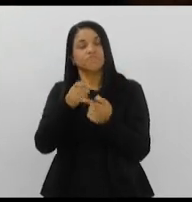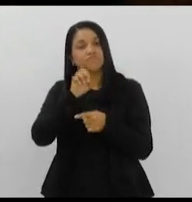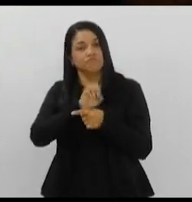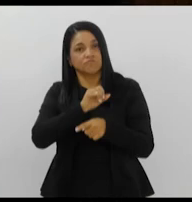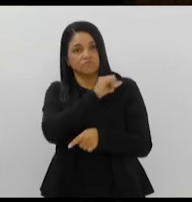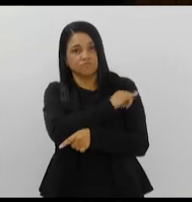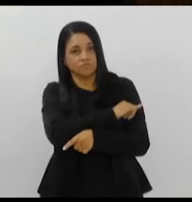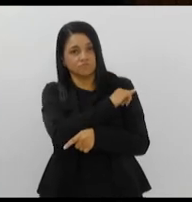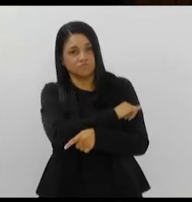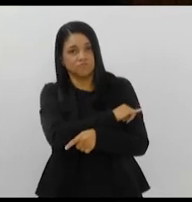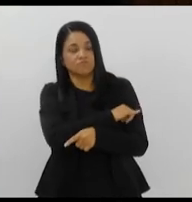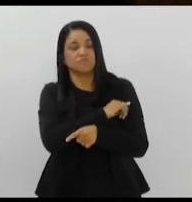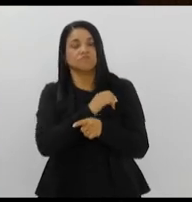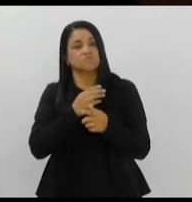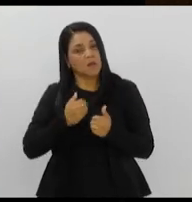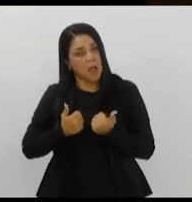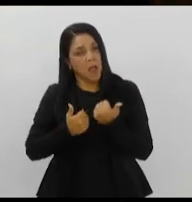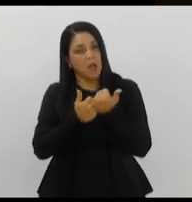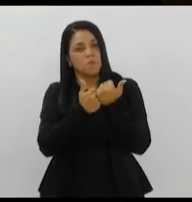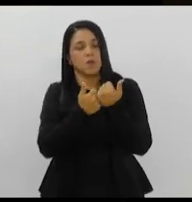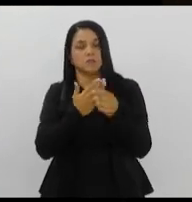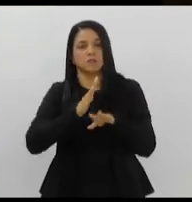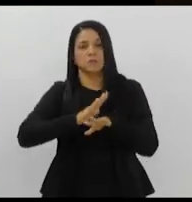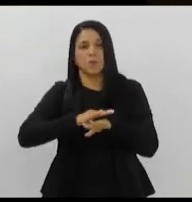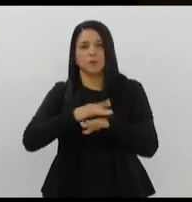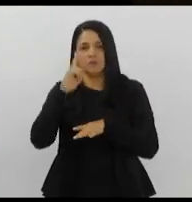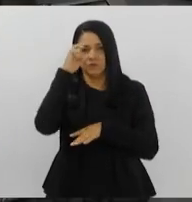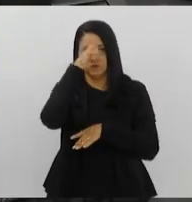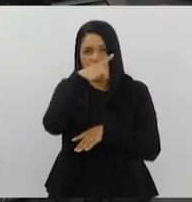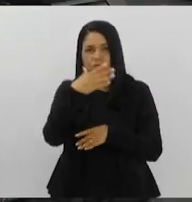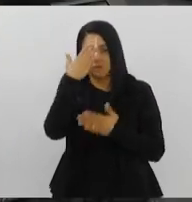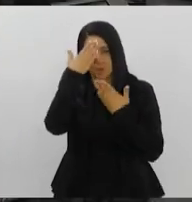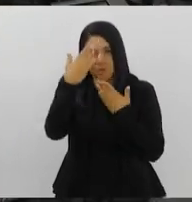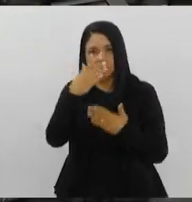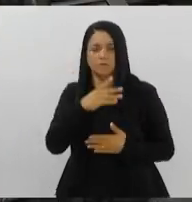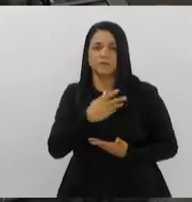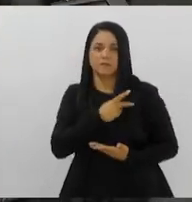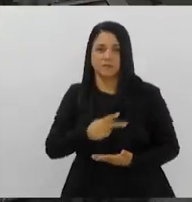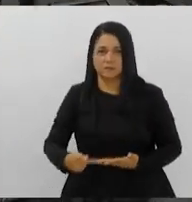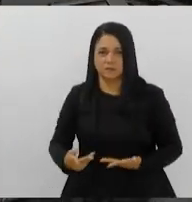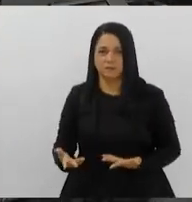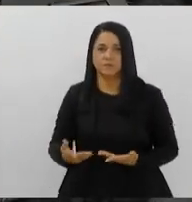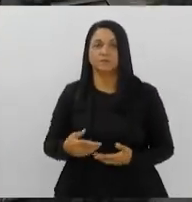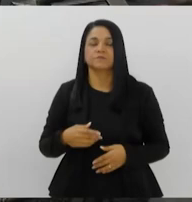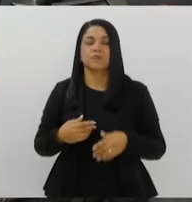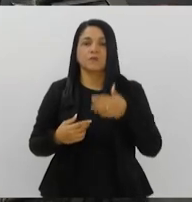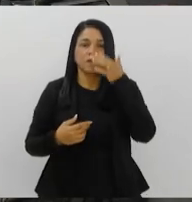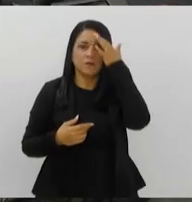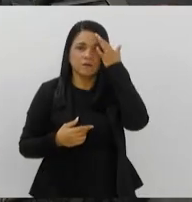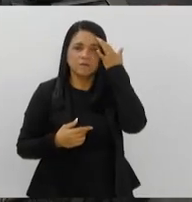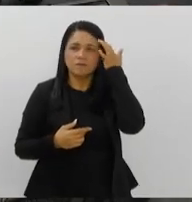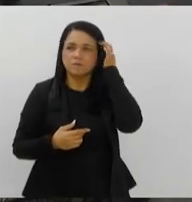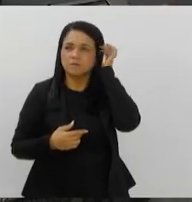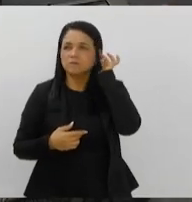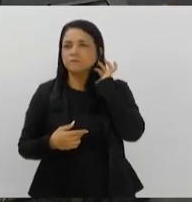estar ao lado de vocês num momento tão difícil como esse. Obrigado, presidente. Deputado Bruno.